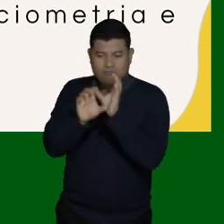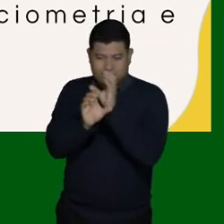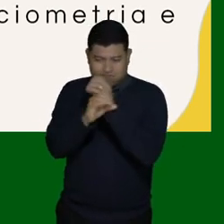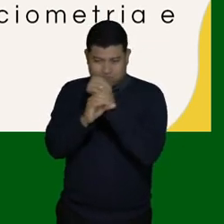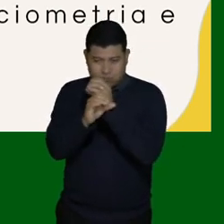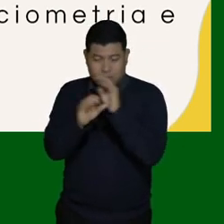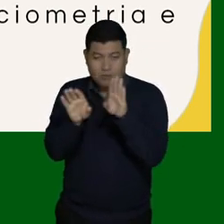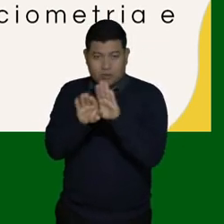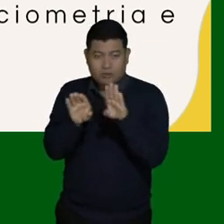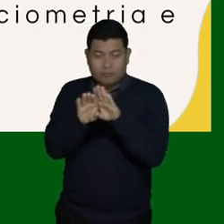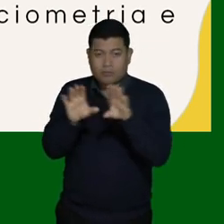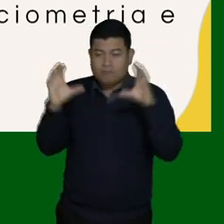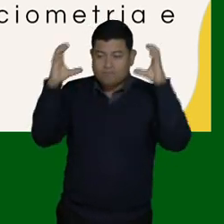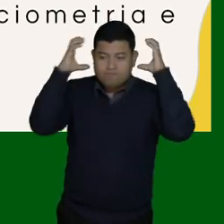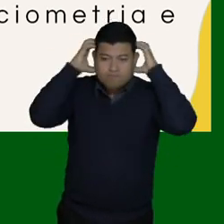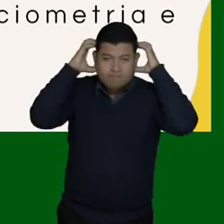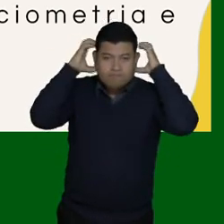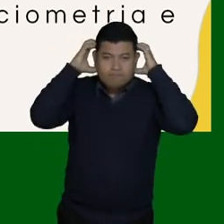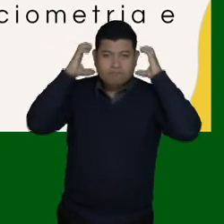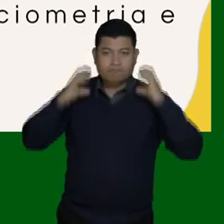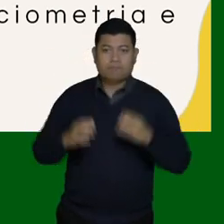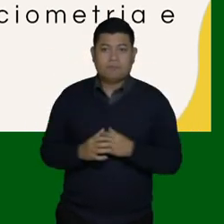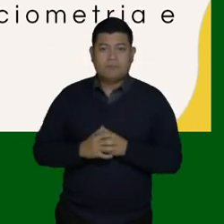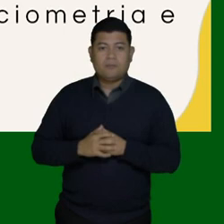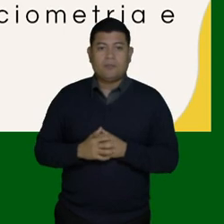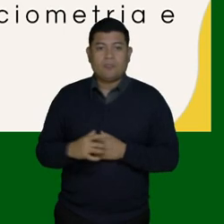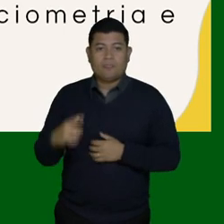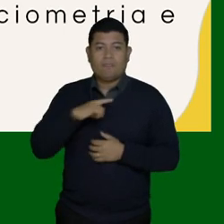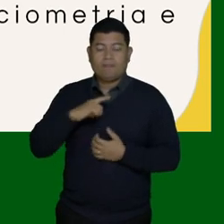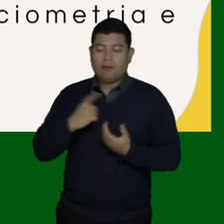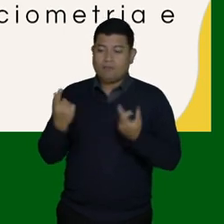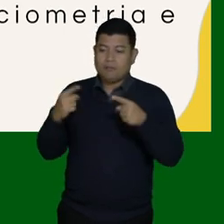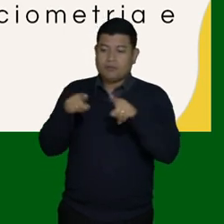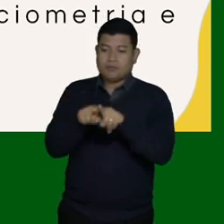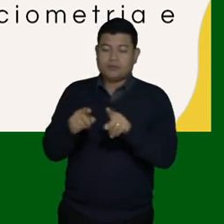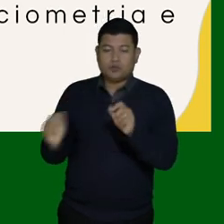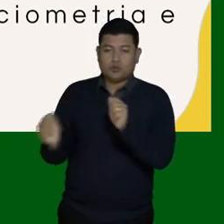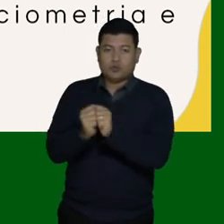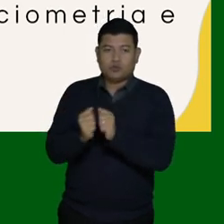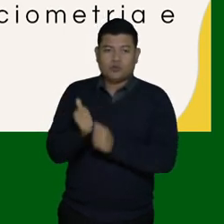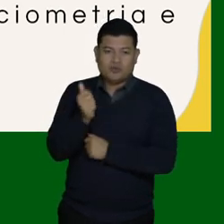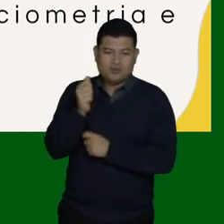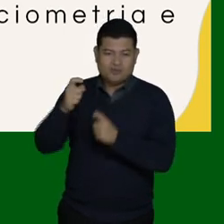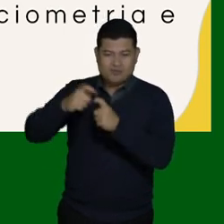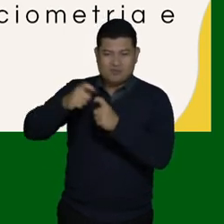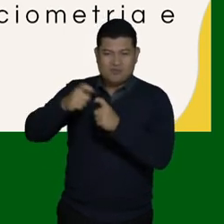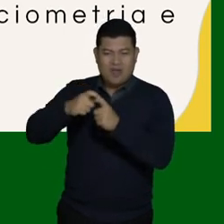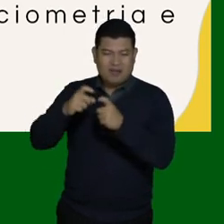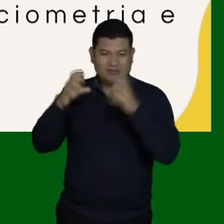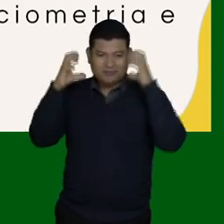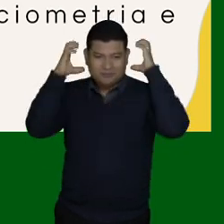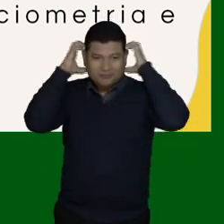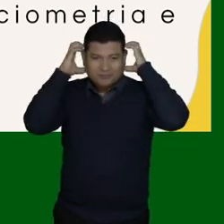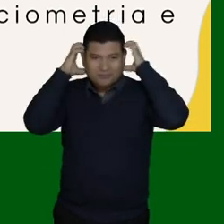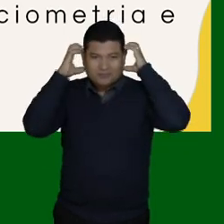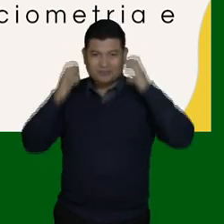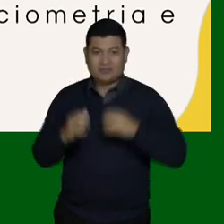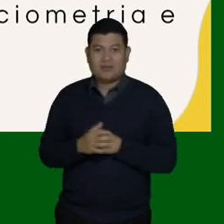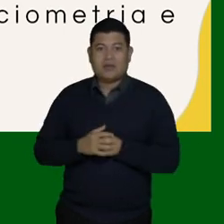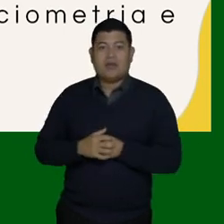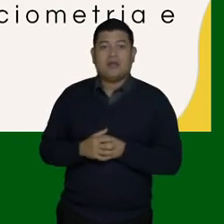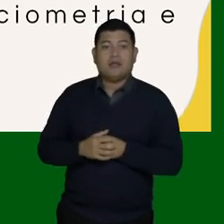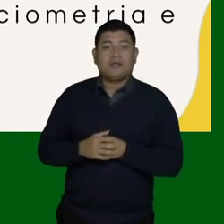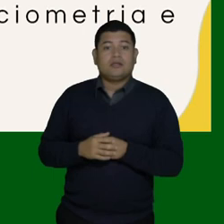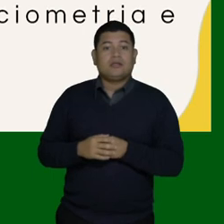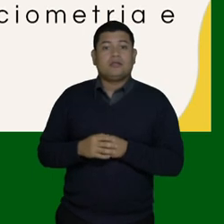uma parceria com a nossa fono ali que faz a questão audiológica e temos